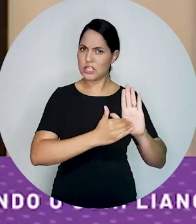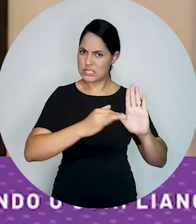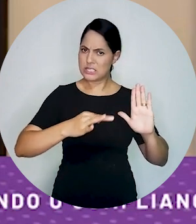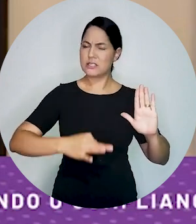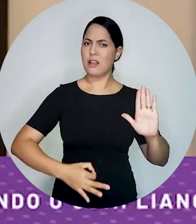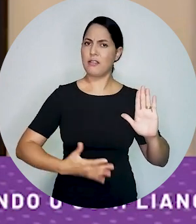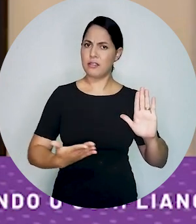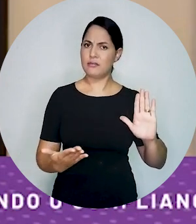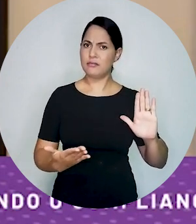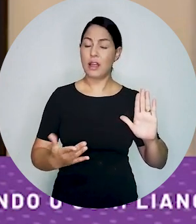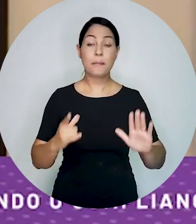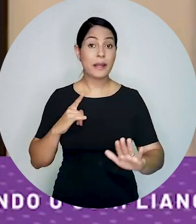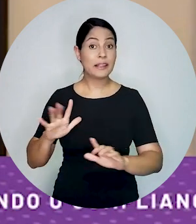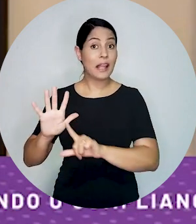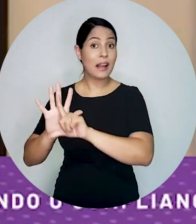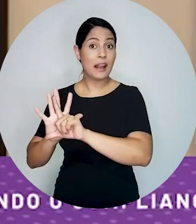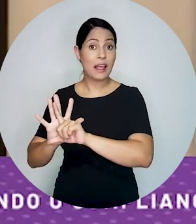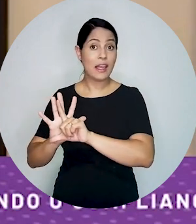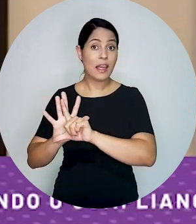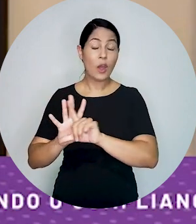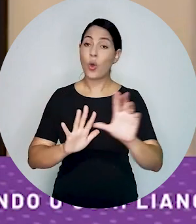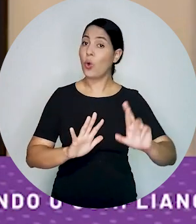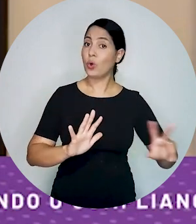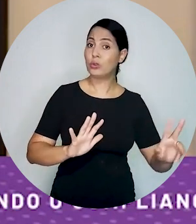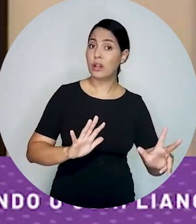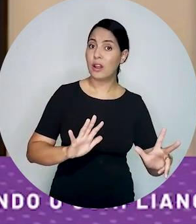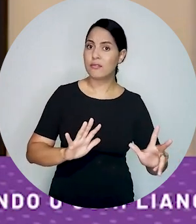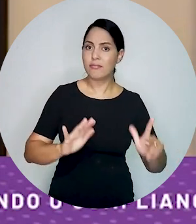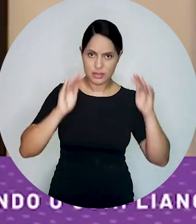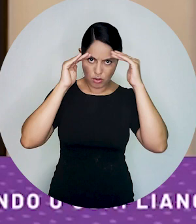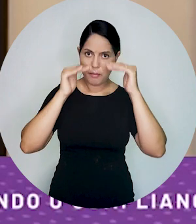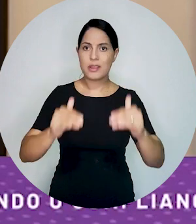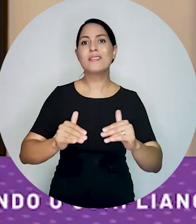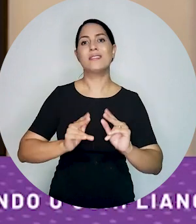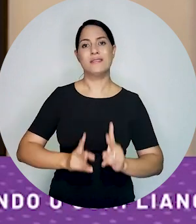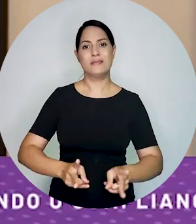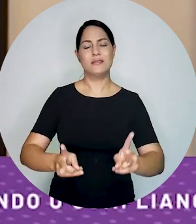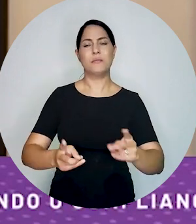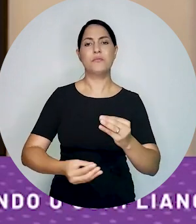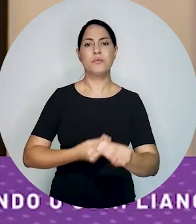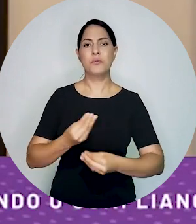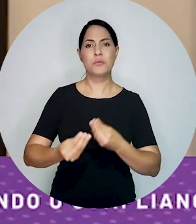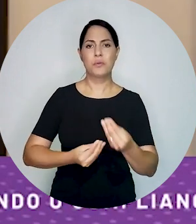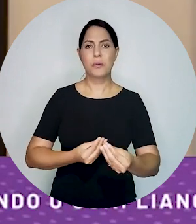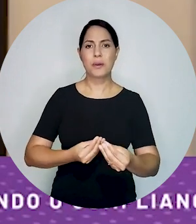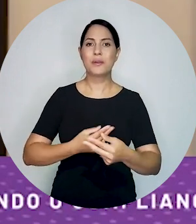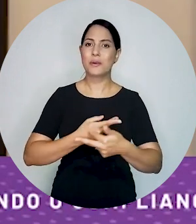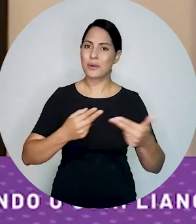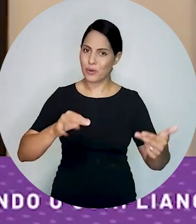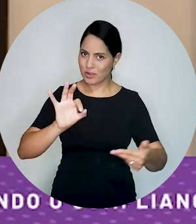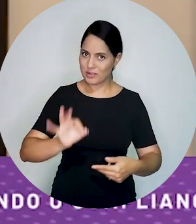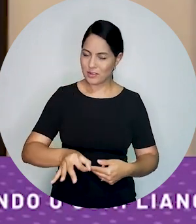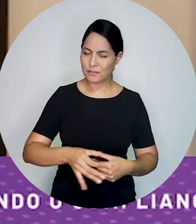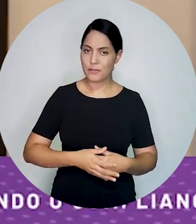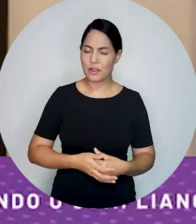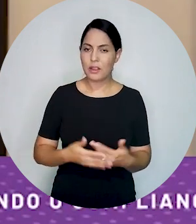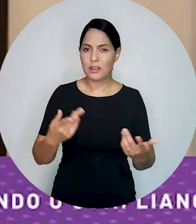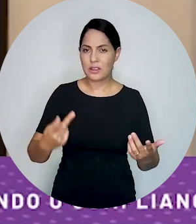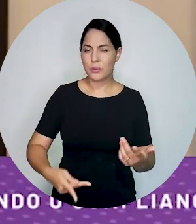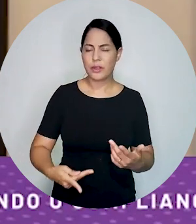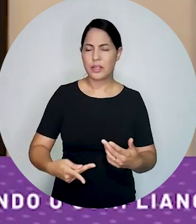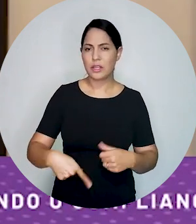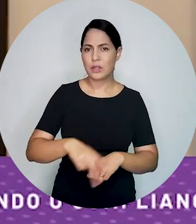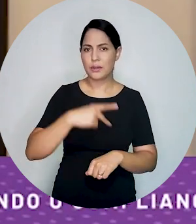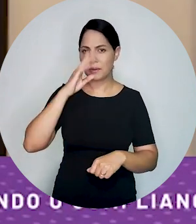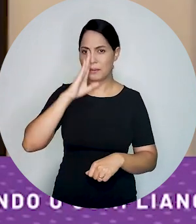em qualquer situação, com ou sem regulamentação dizendo o que é fazer a coisa certa. Então, por isso, muita